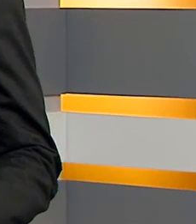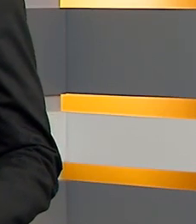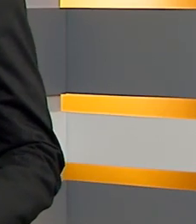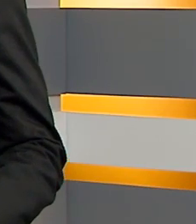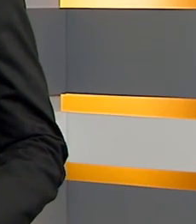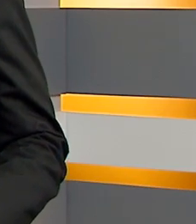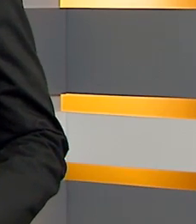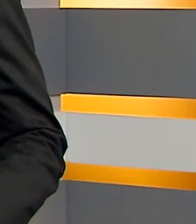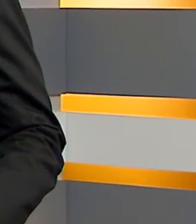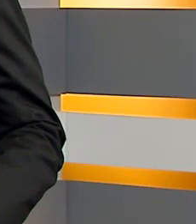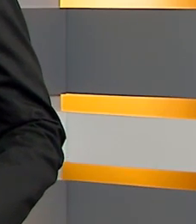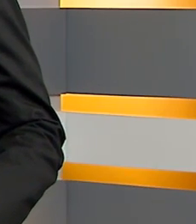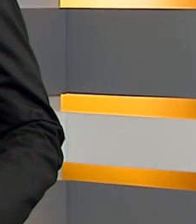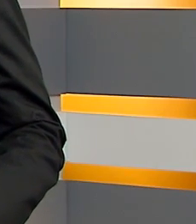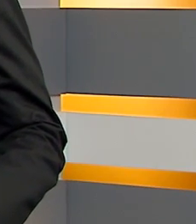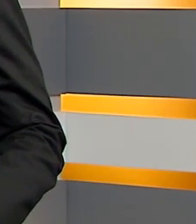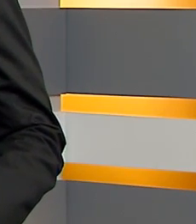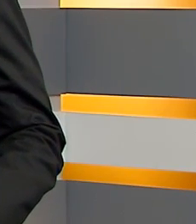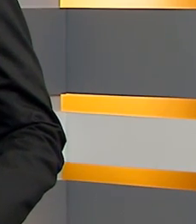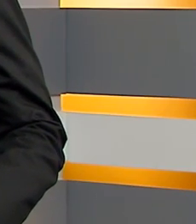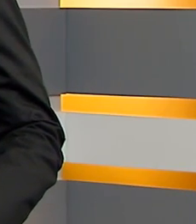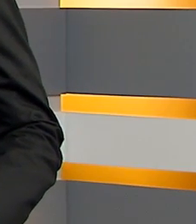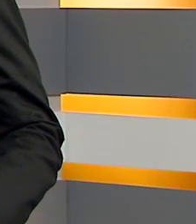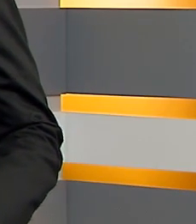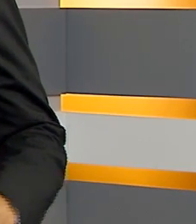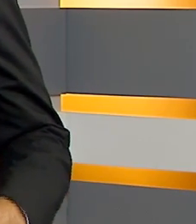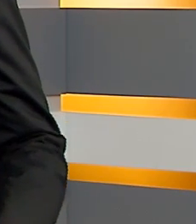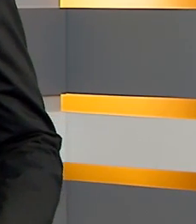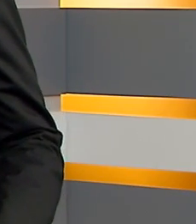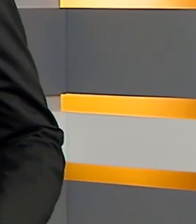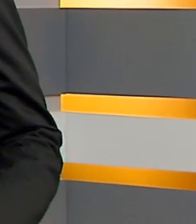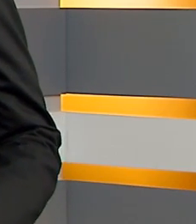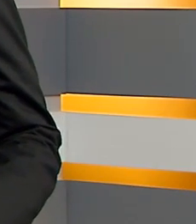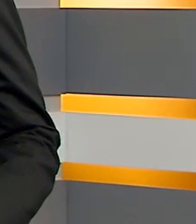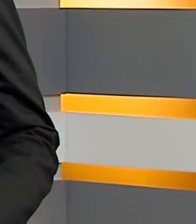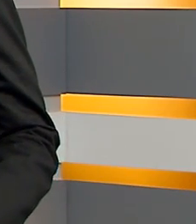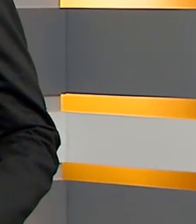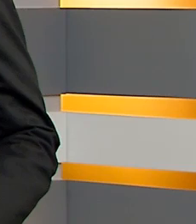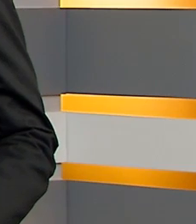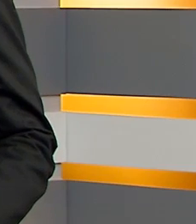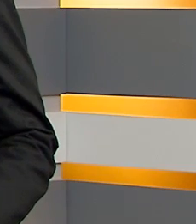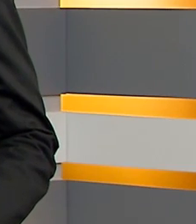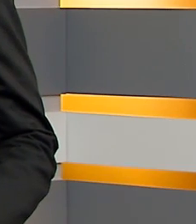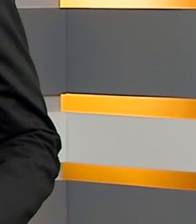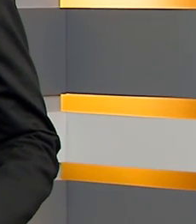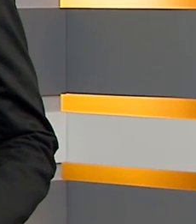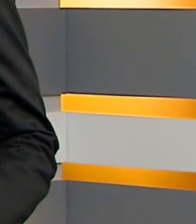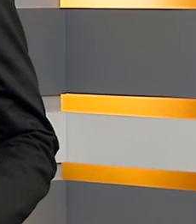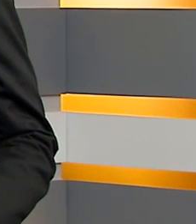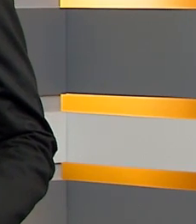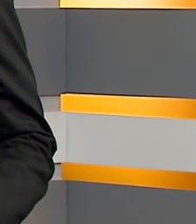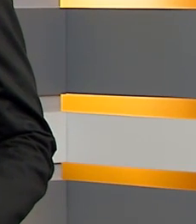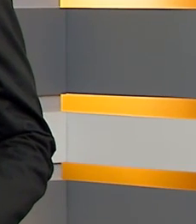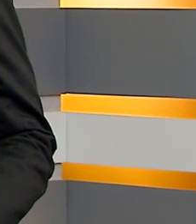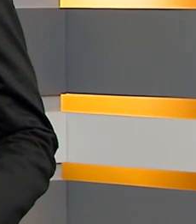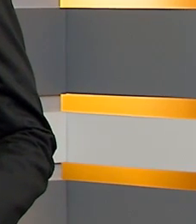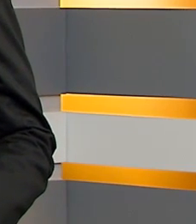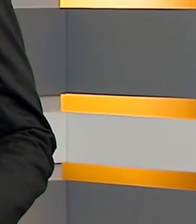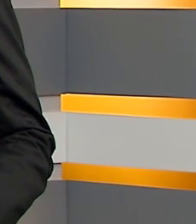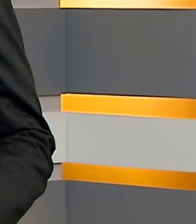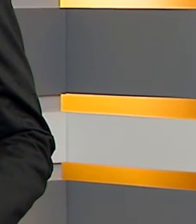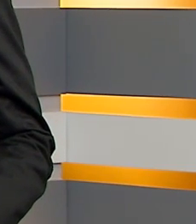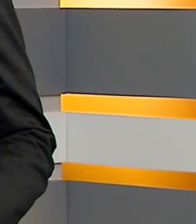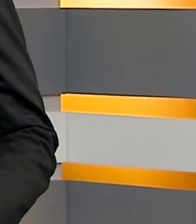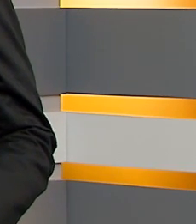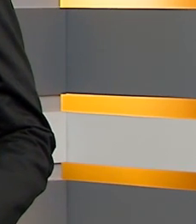informação turística e a melhoria da infraestrutura são pontos fundamentais nos quais o Ministério do Turismo vem trabalhando